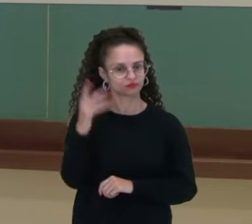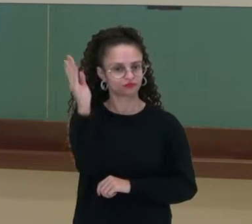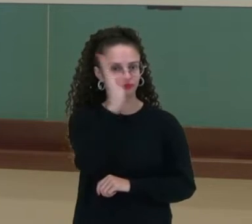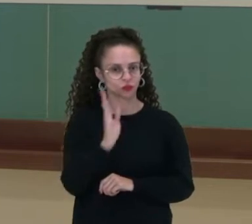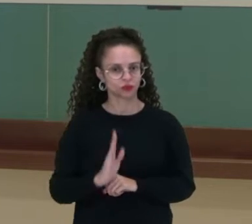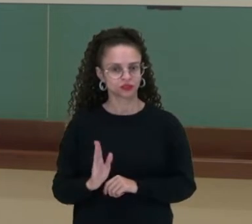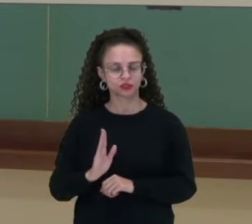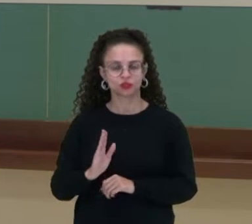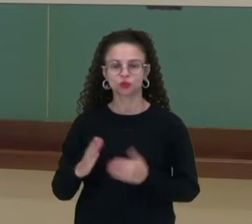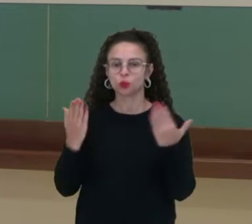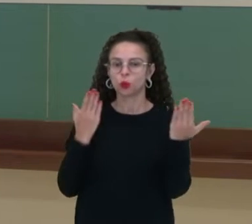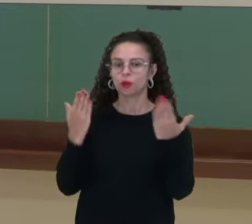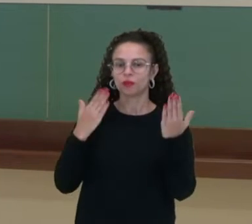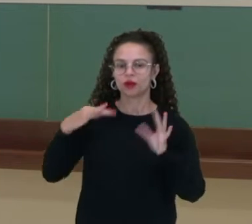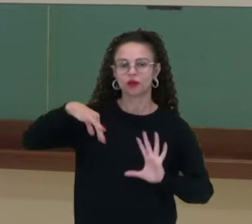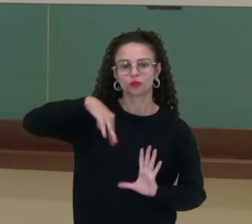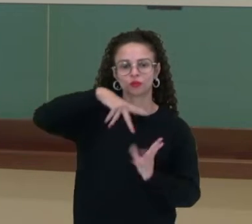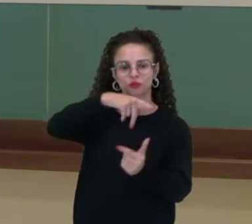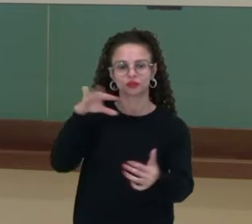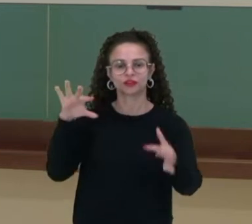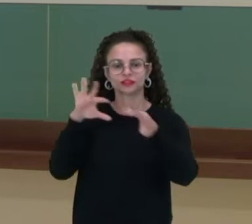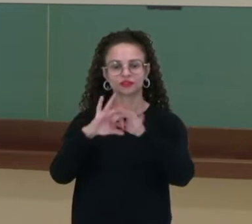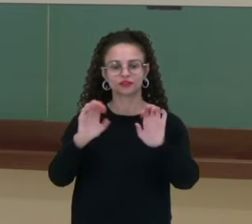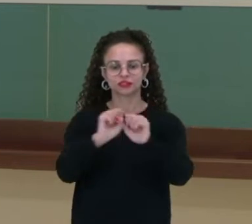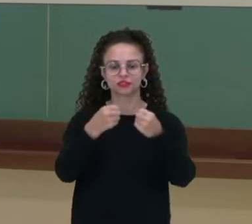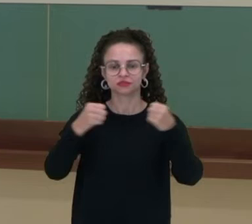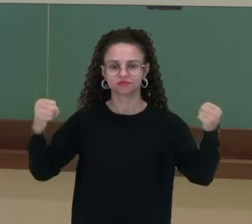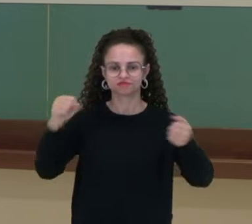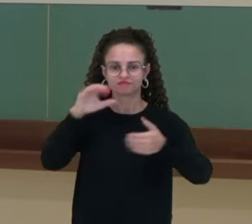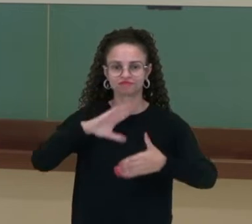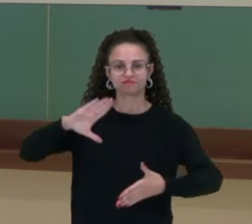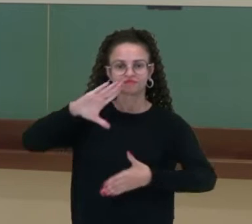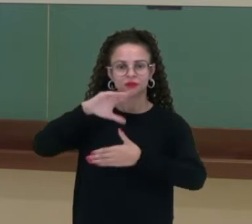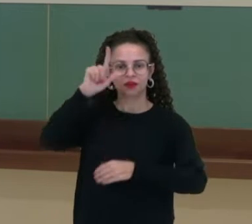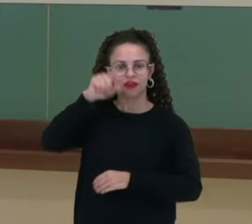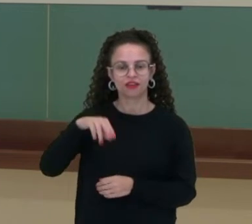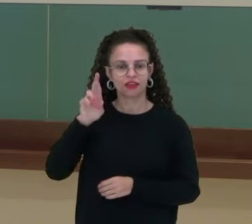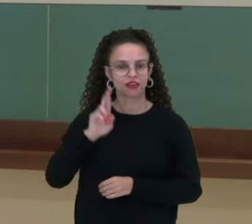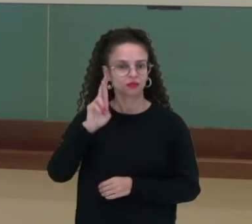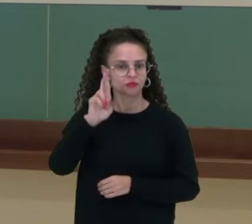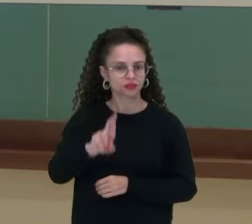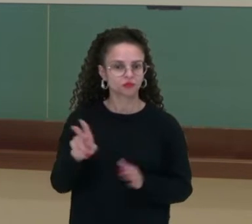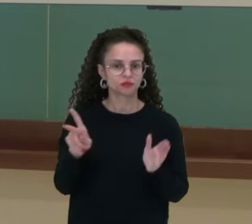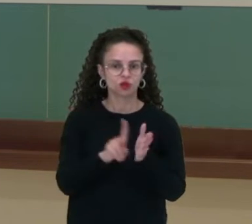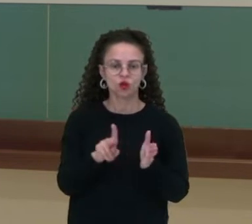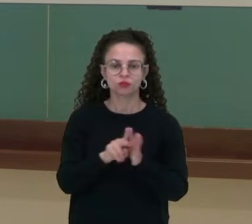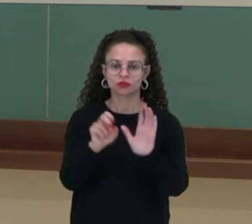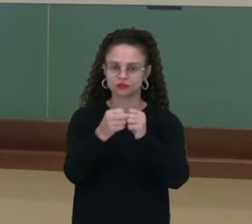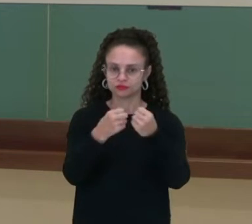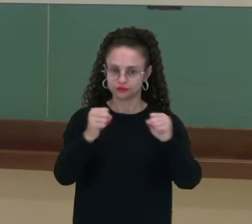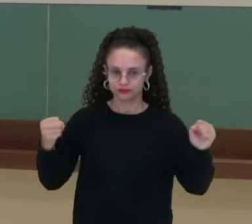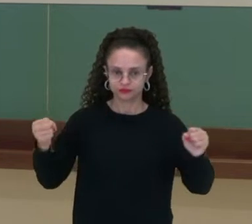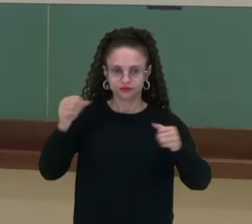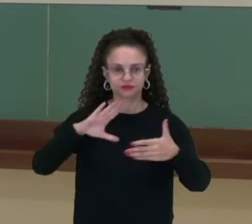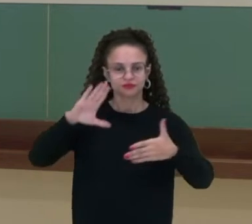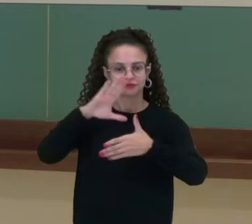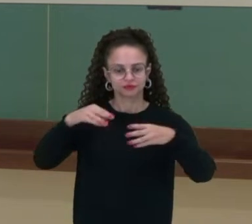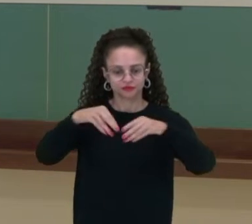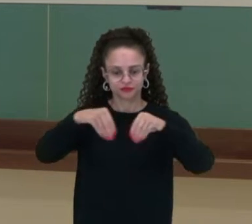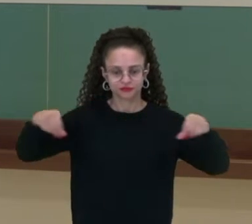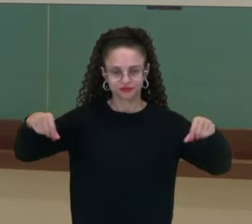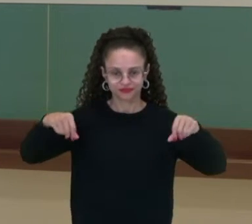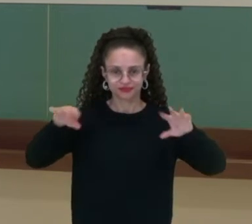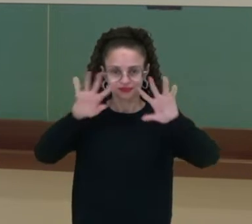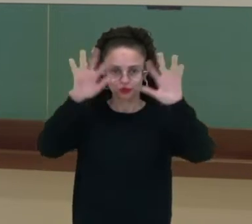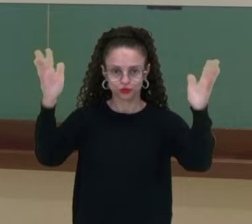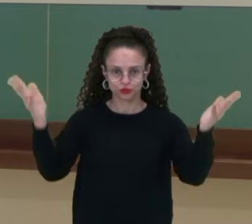em relação ao mundo através dos mapas, né, que são as representações cartográficas da superfície do planeta,